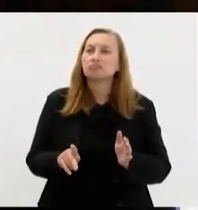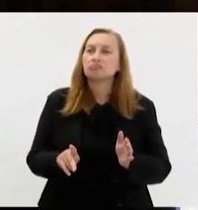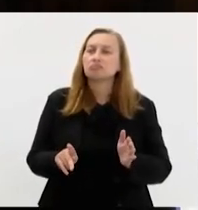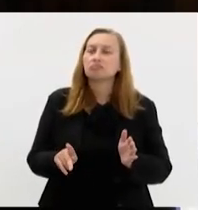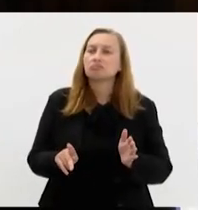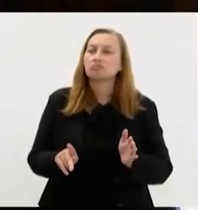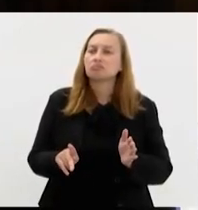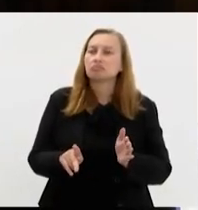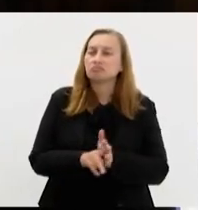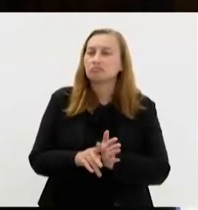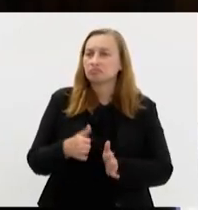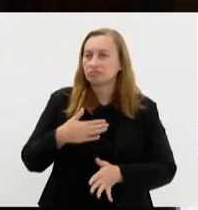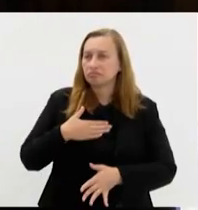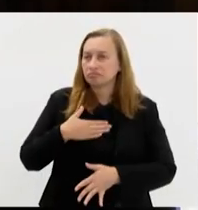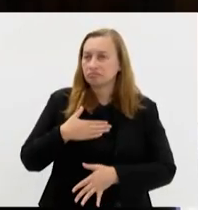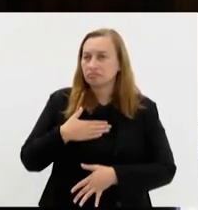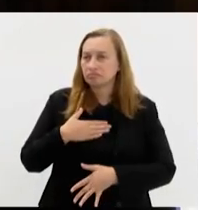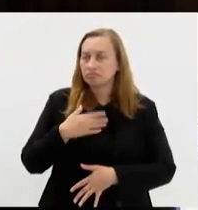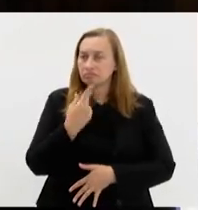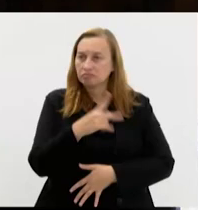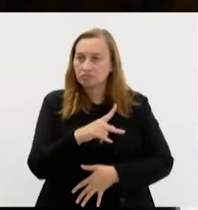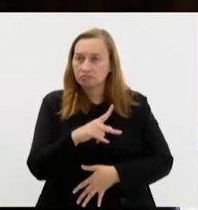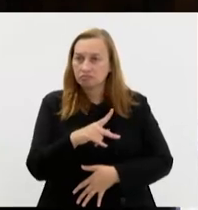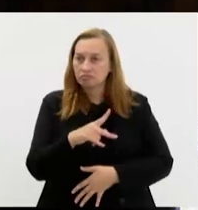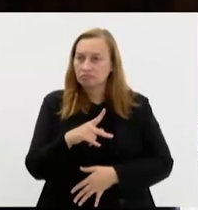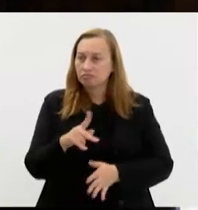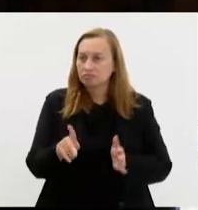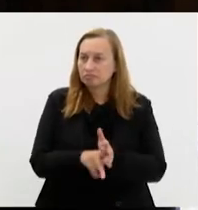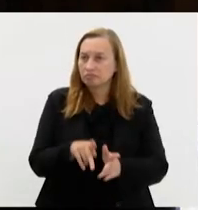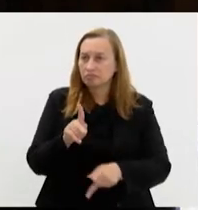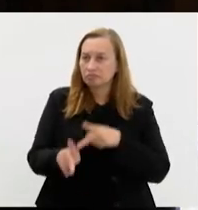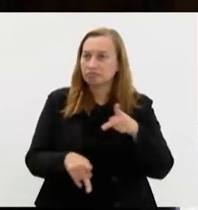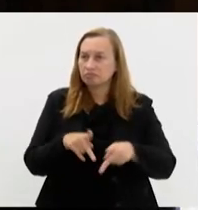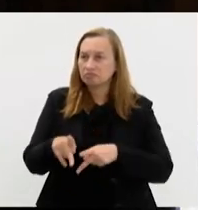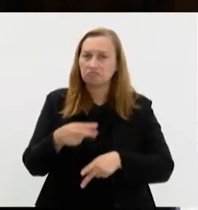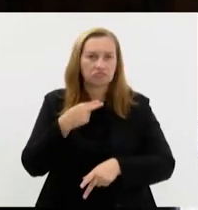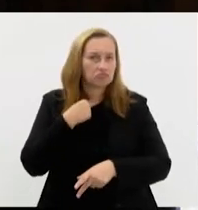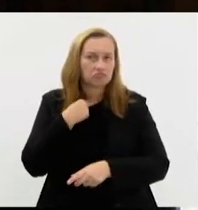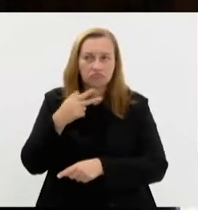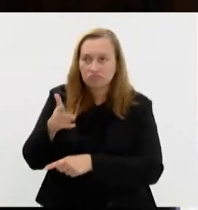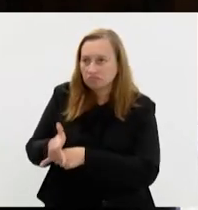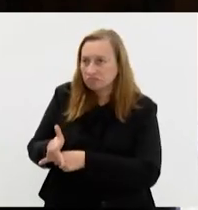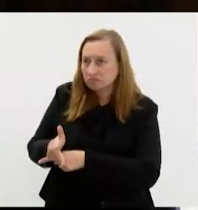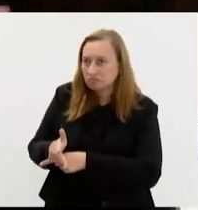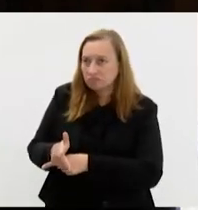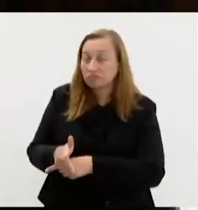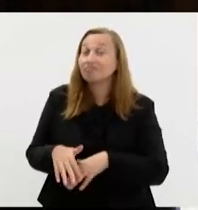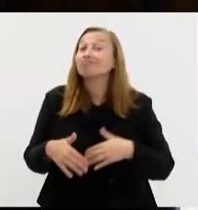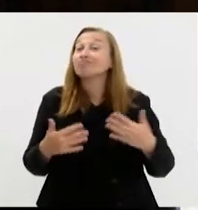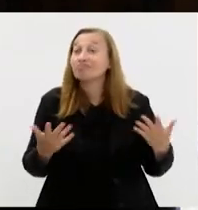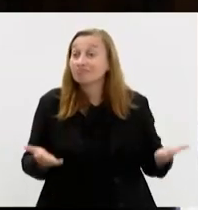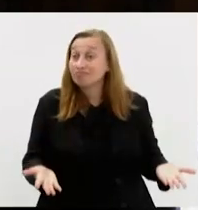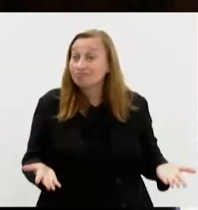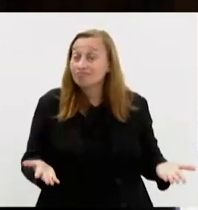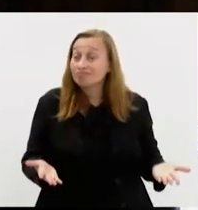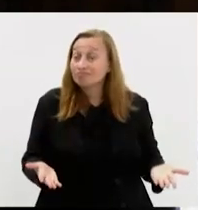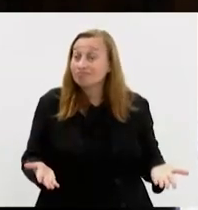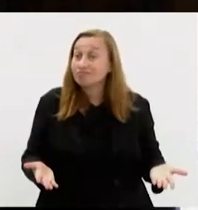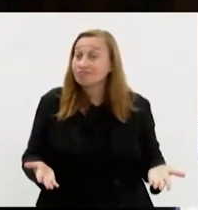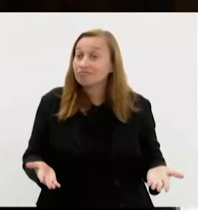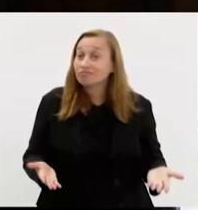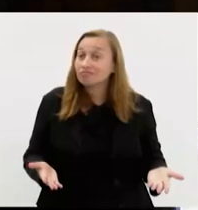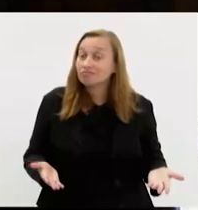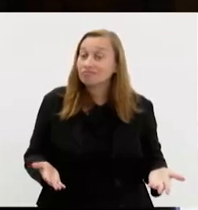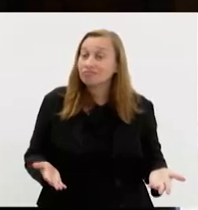não é seu é bem público não pode filmar lá e aí a casuística